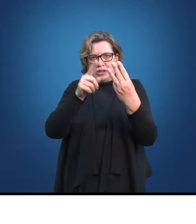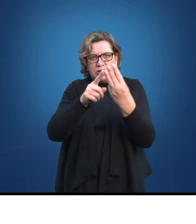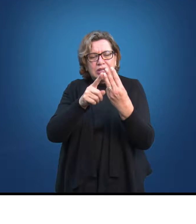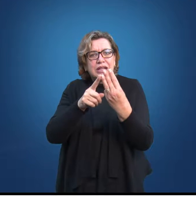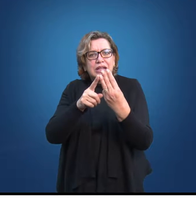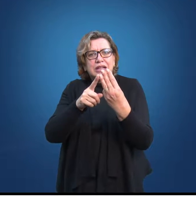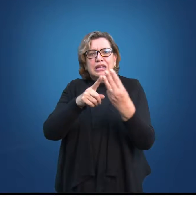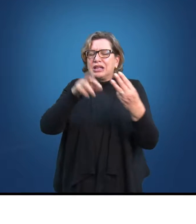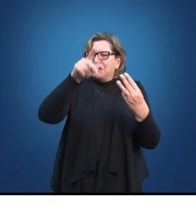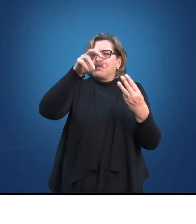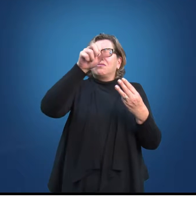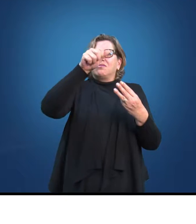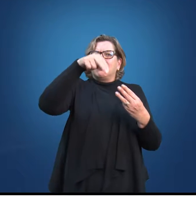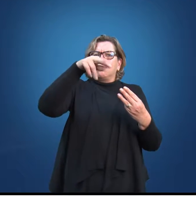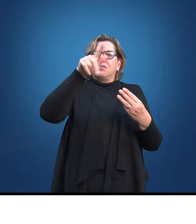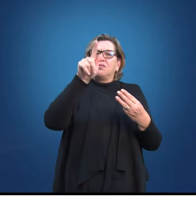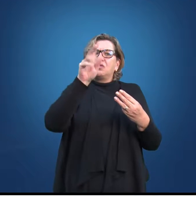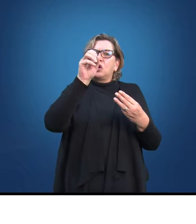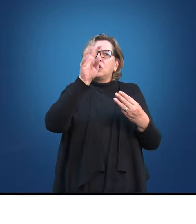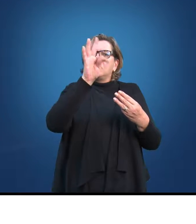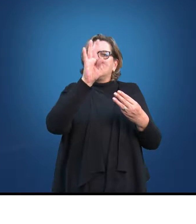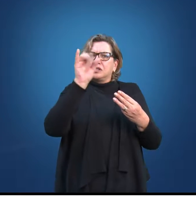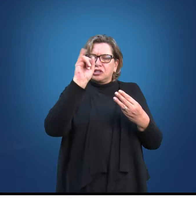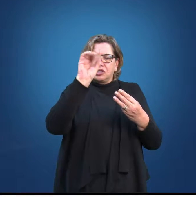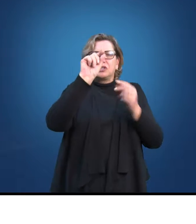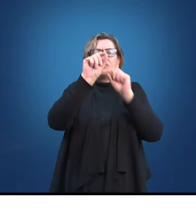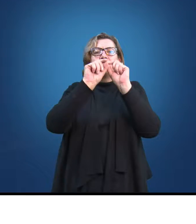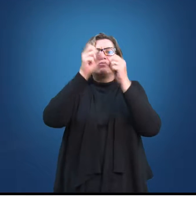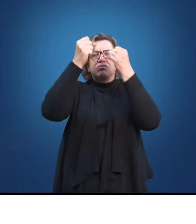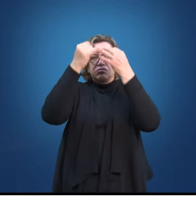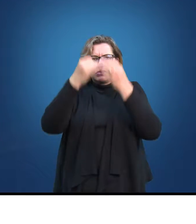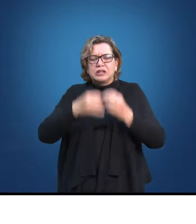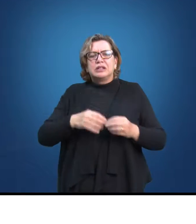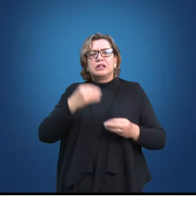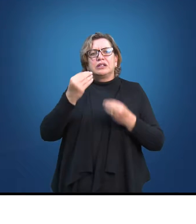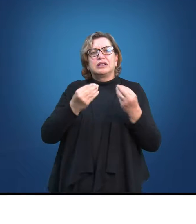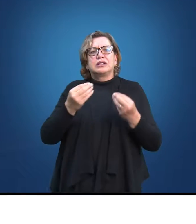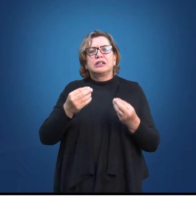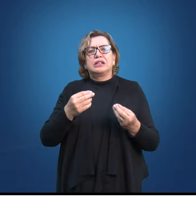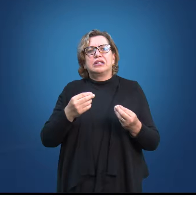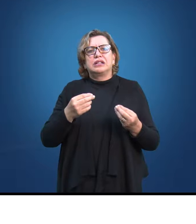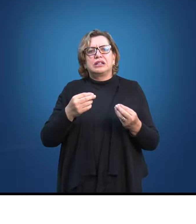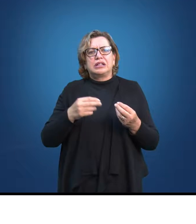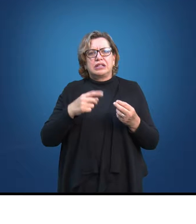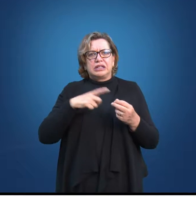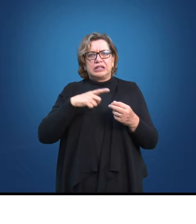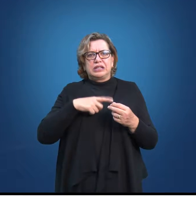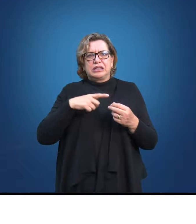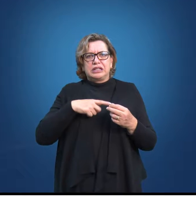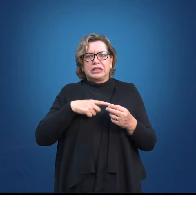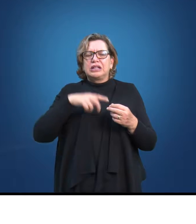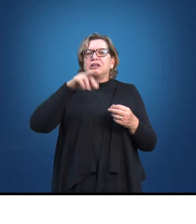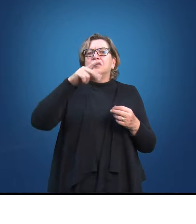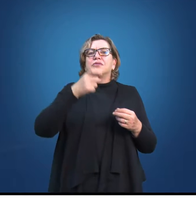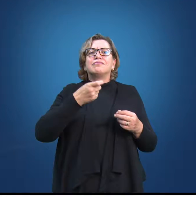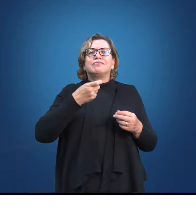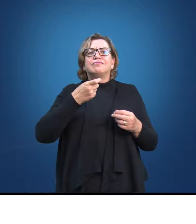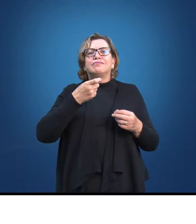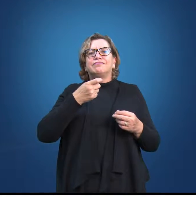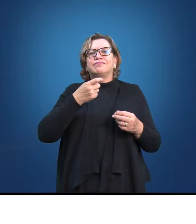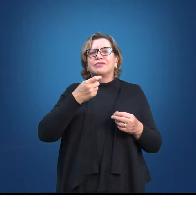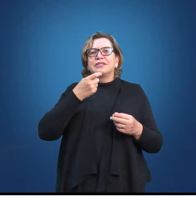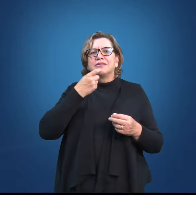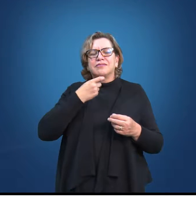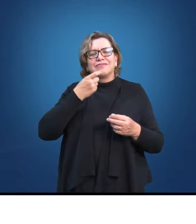e Angotti. E, na realidade, o que esses autores propõem? Eles seguem a linha do Paulo Freire, dos